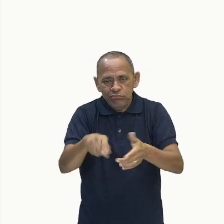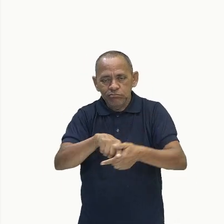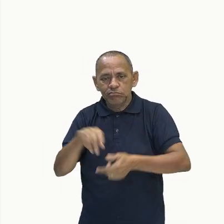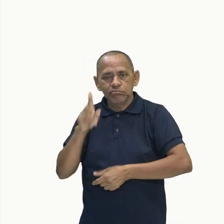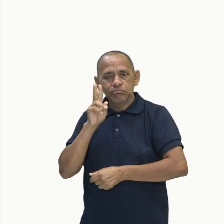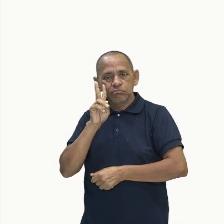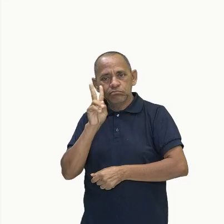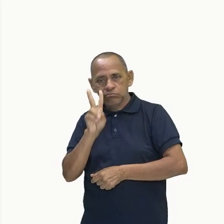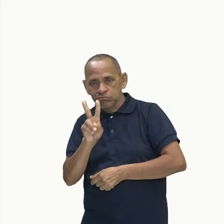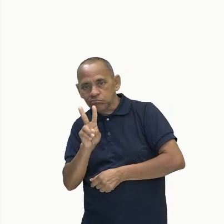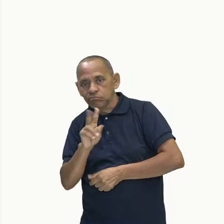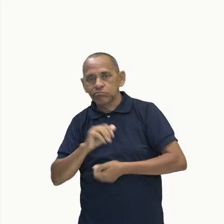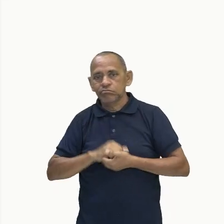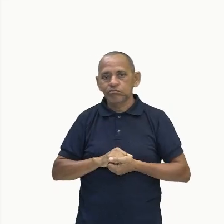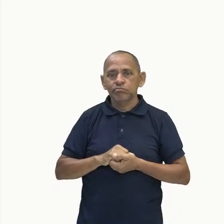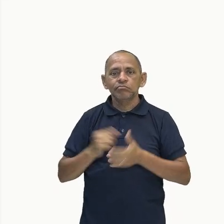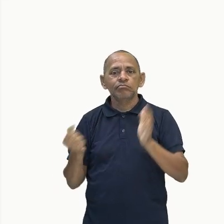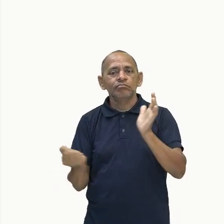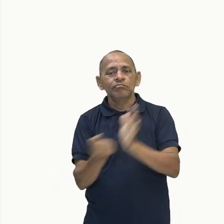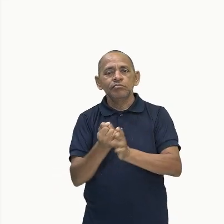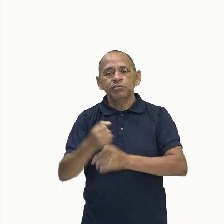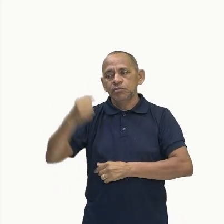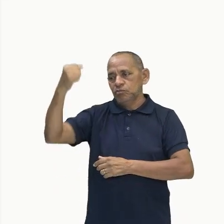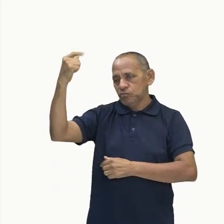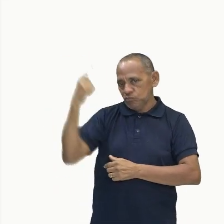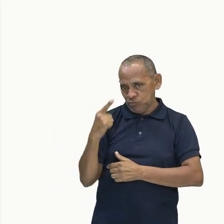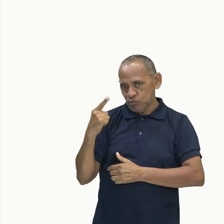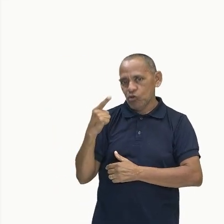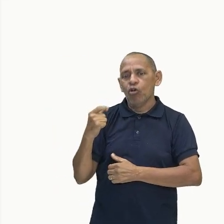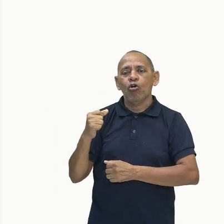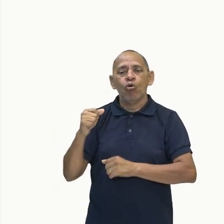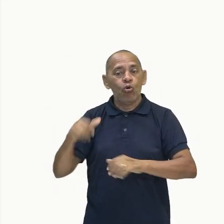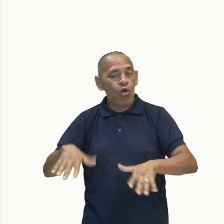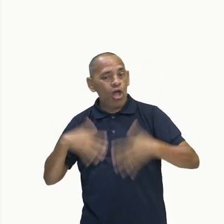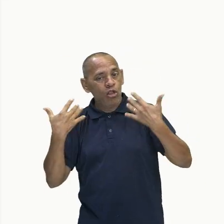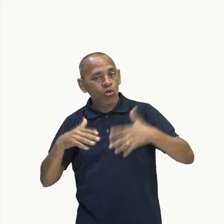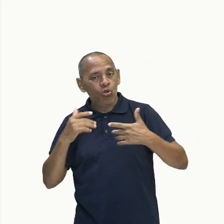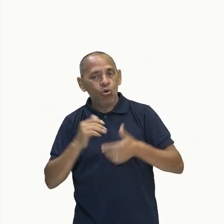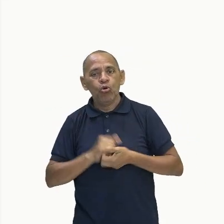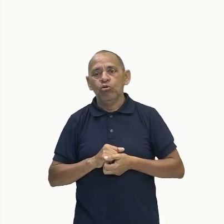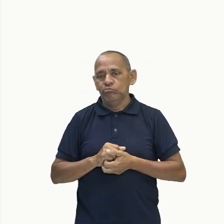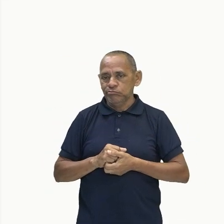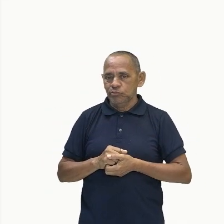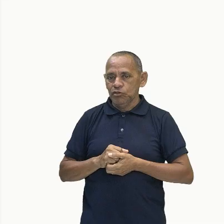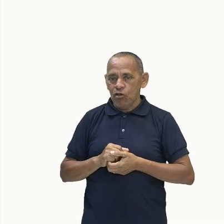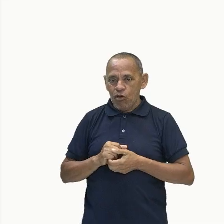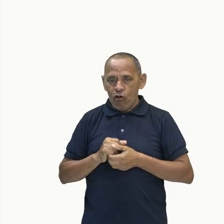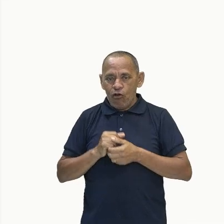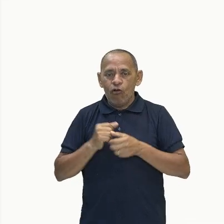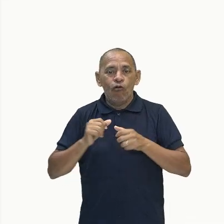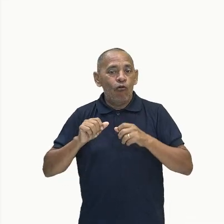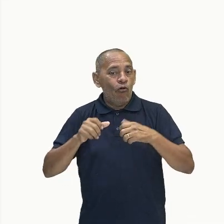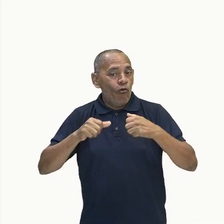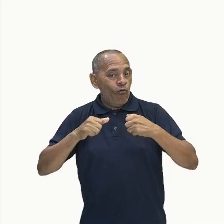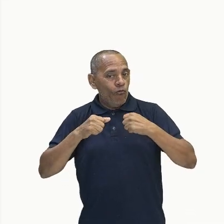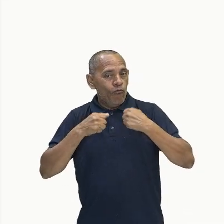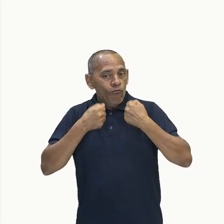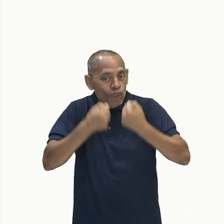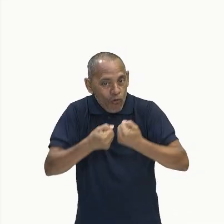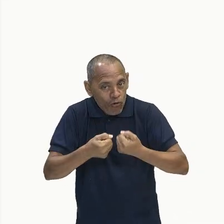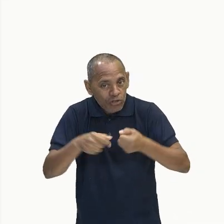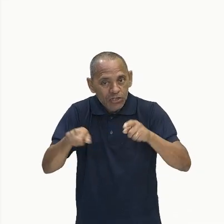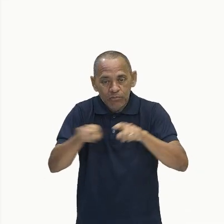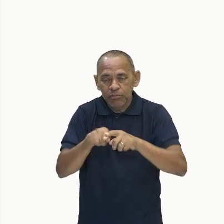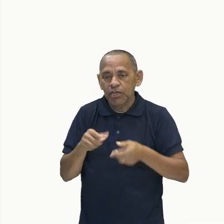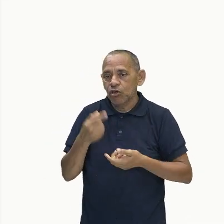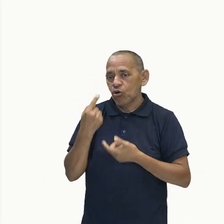que é o símbolo do calor, da energia que propicia a vida. O sol pintado por Tarsila também impõe a condição do